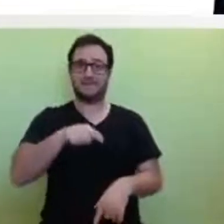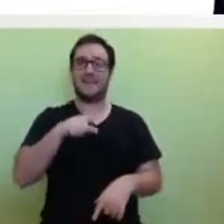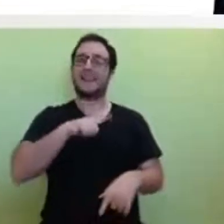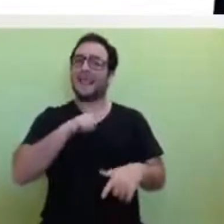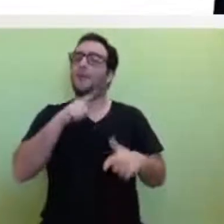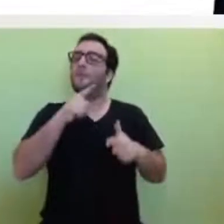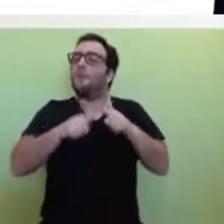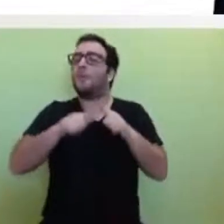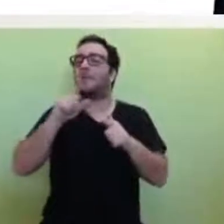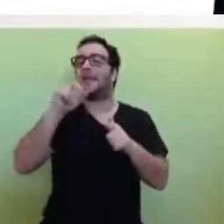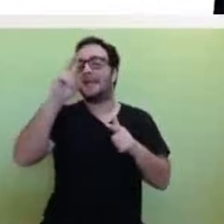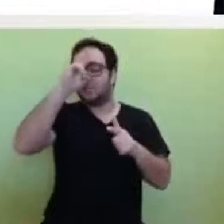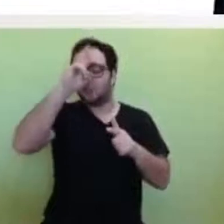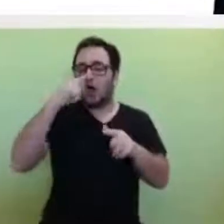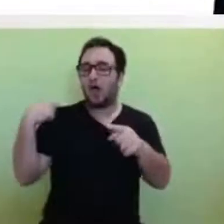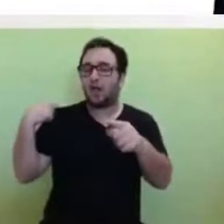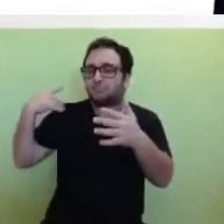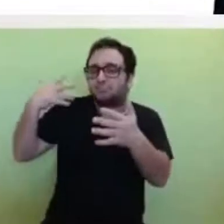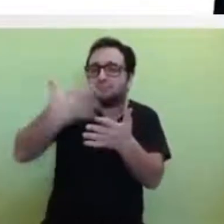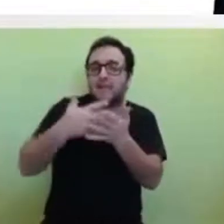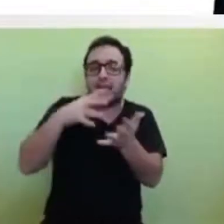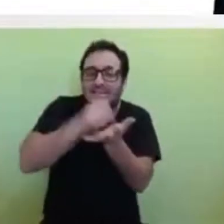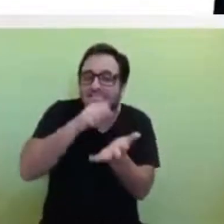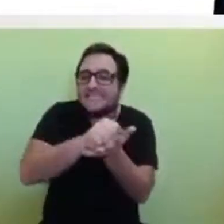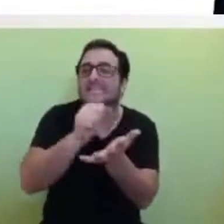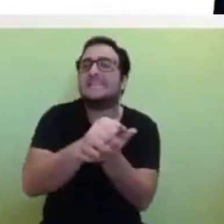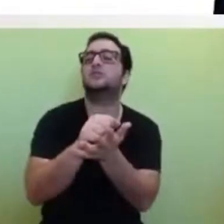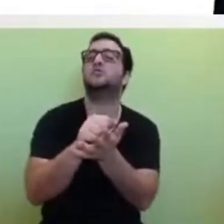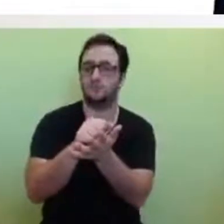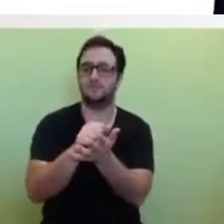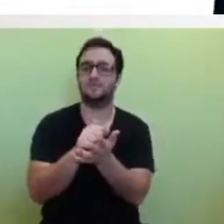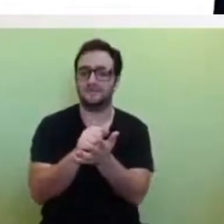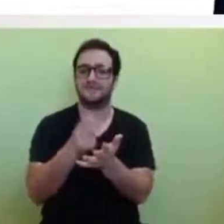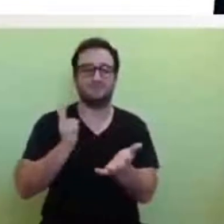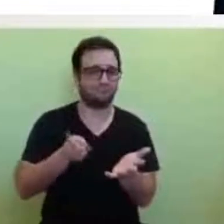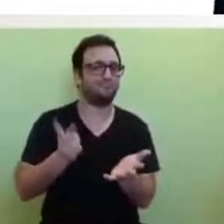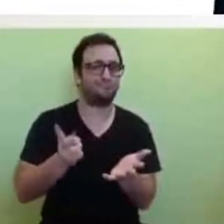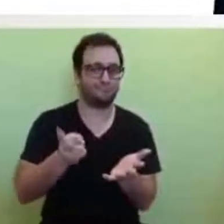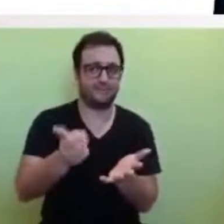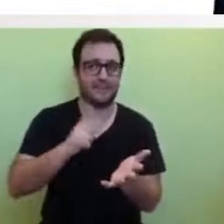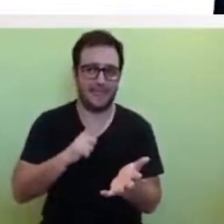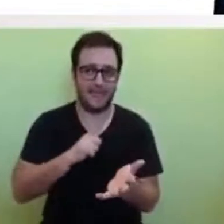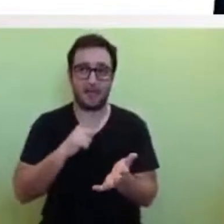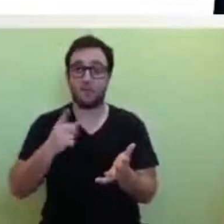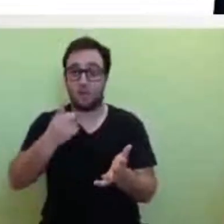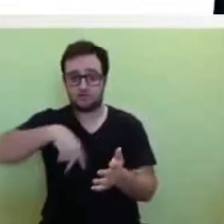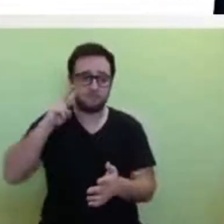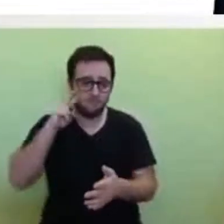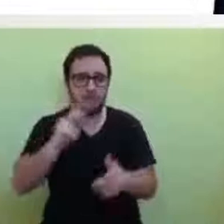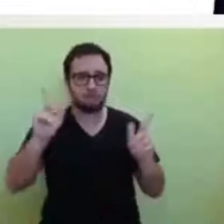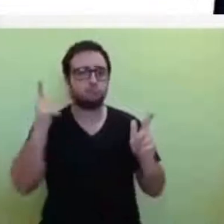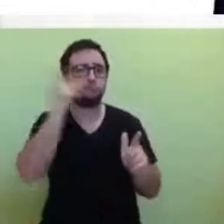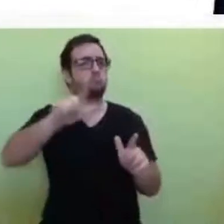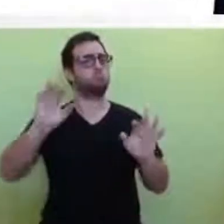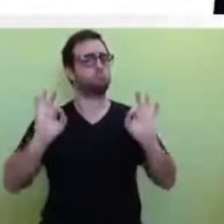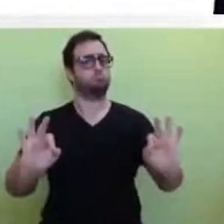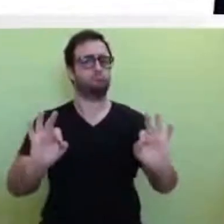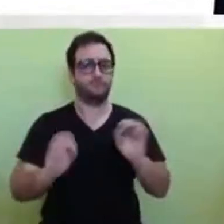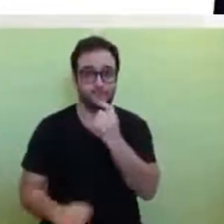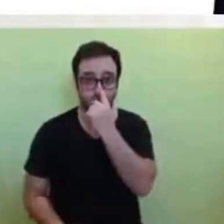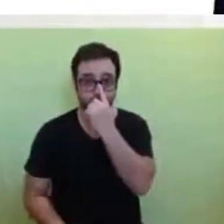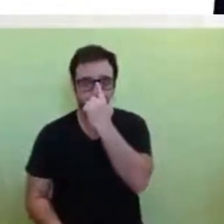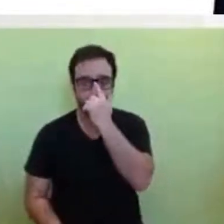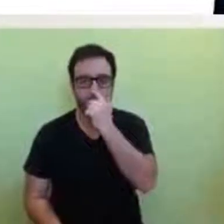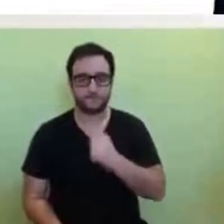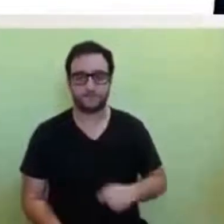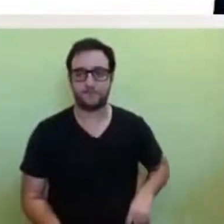sinais, porque já há pesquisas mostrando o uso da língua de sinais da escrita de sinais para ensinar